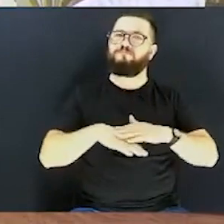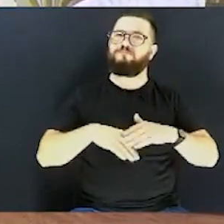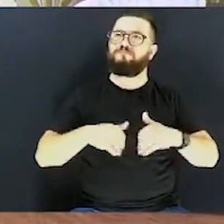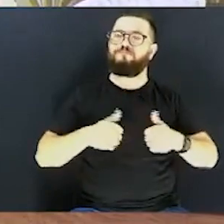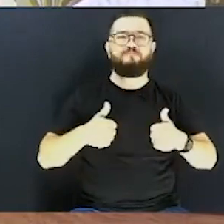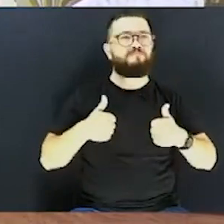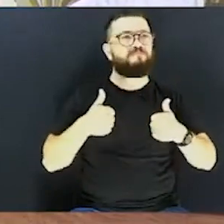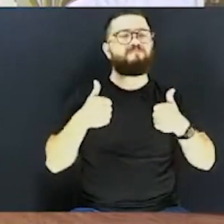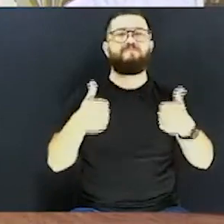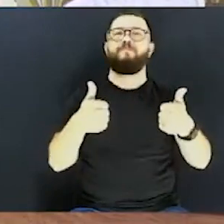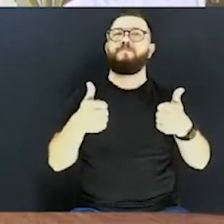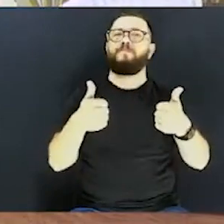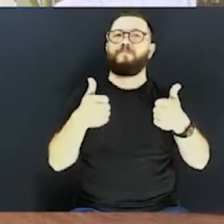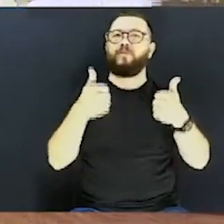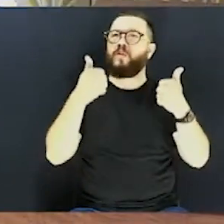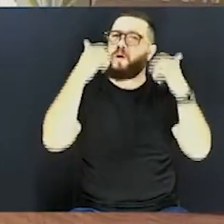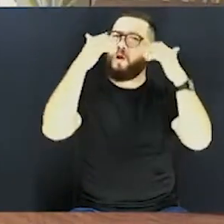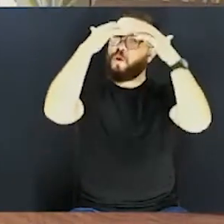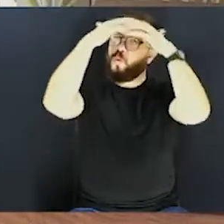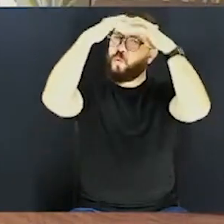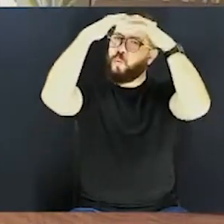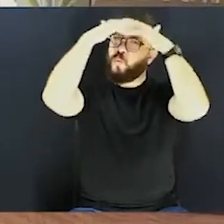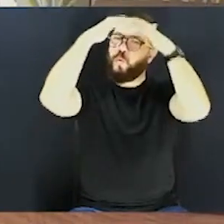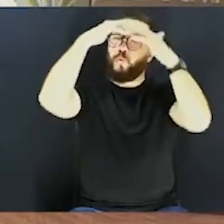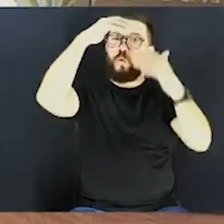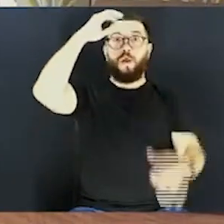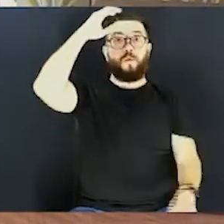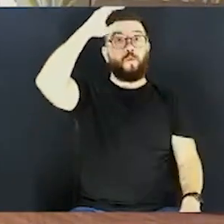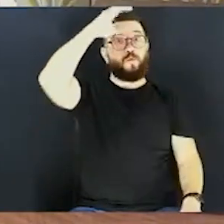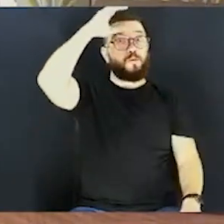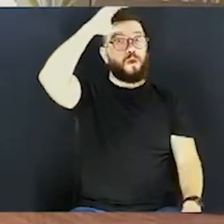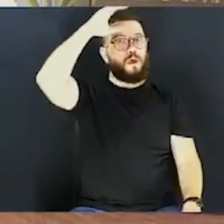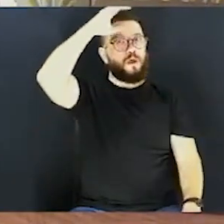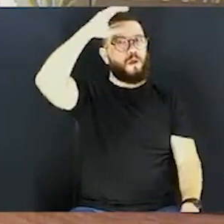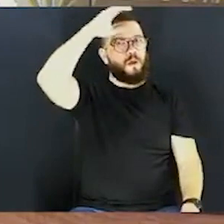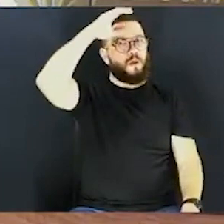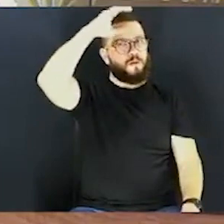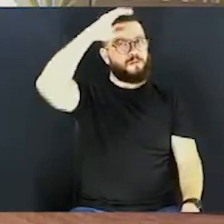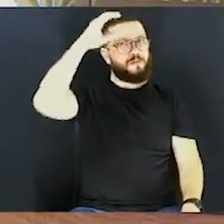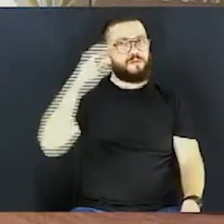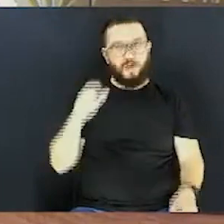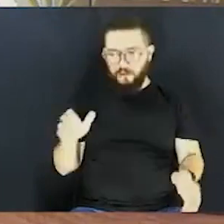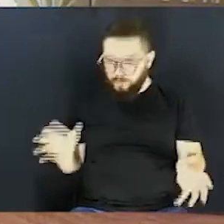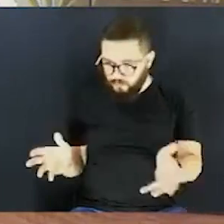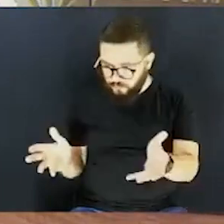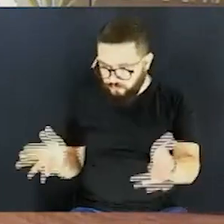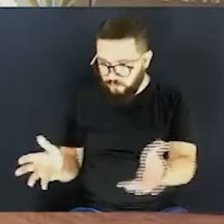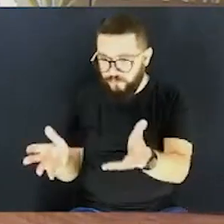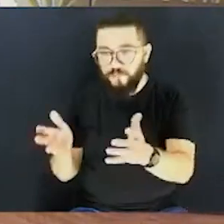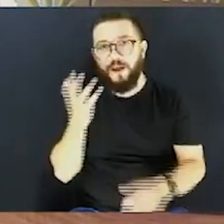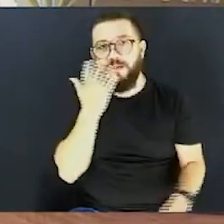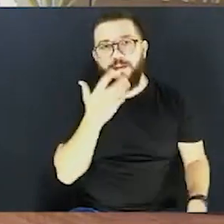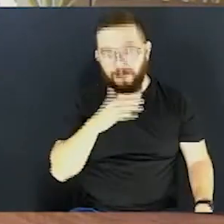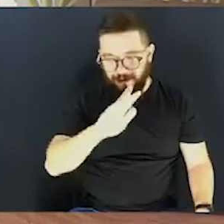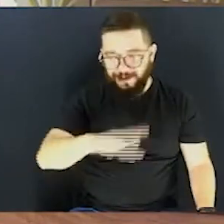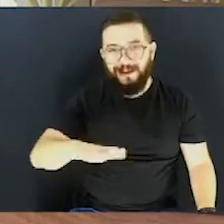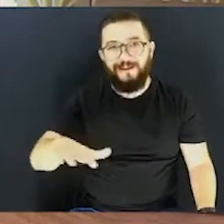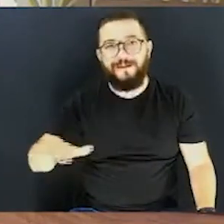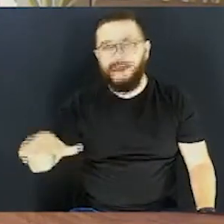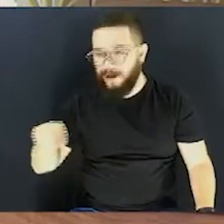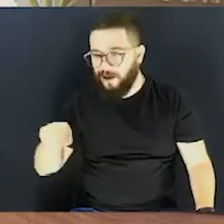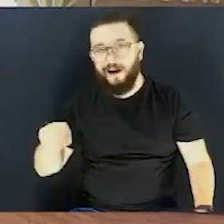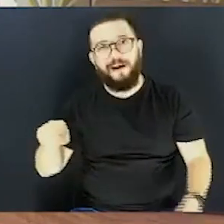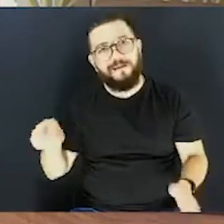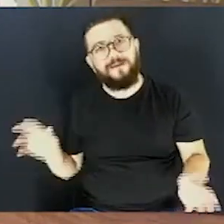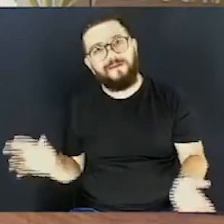ideias, quando nós investimos na primeira infância, que, só para lembrar, é